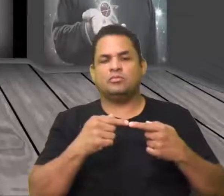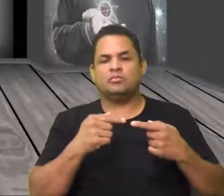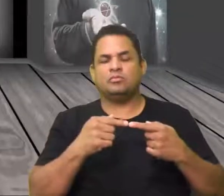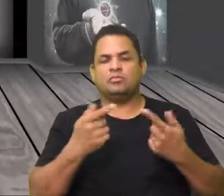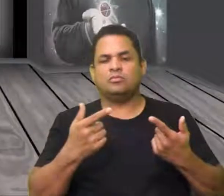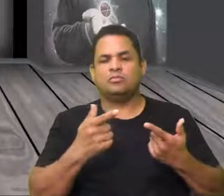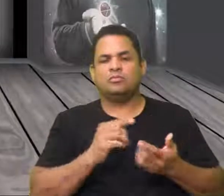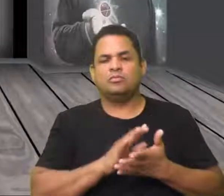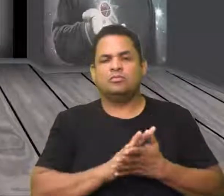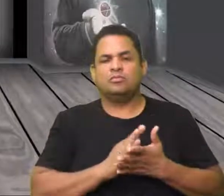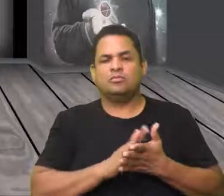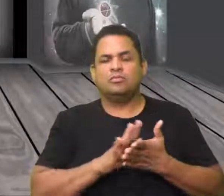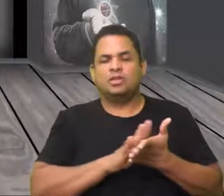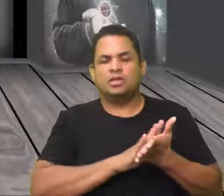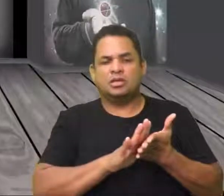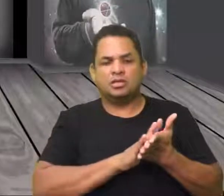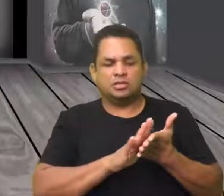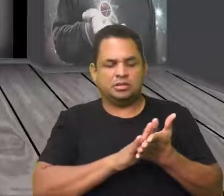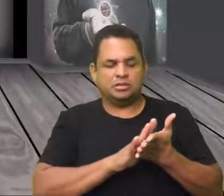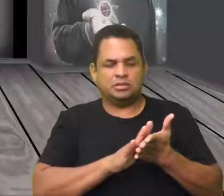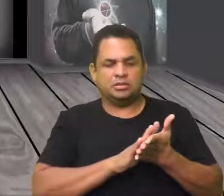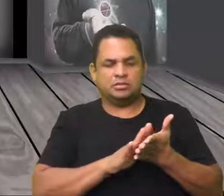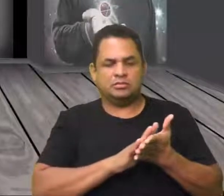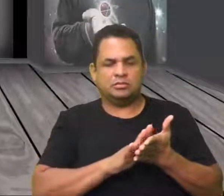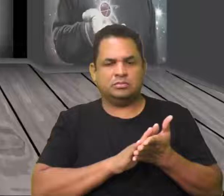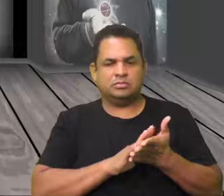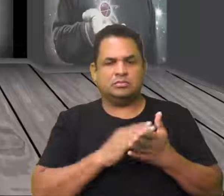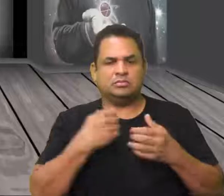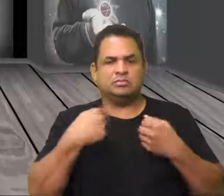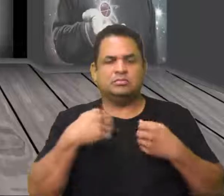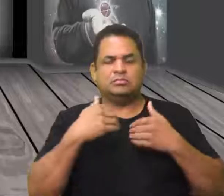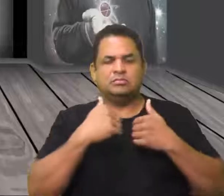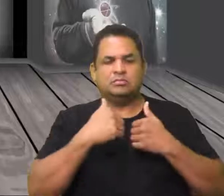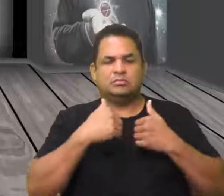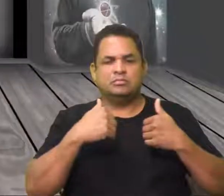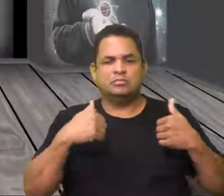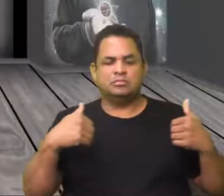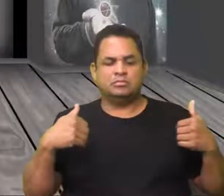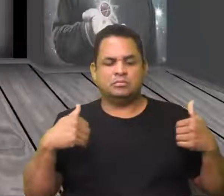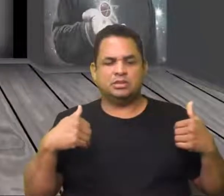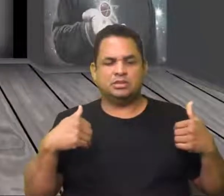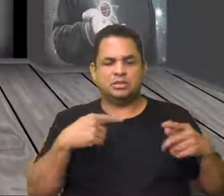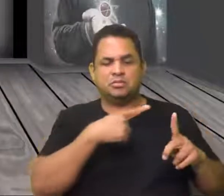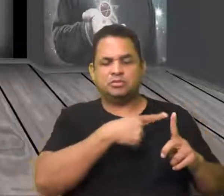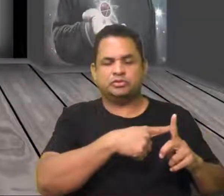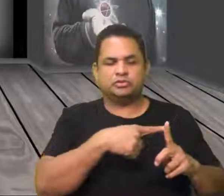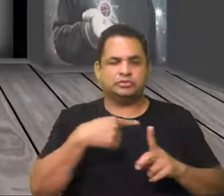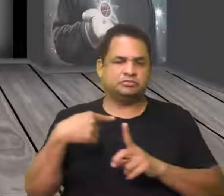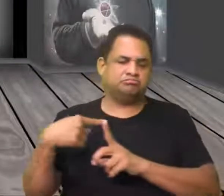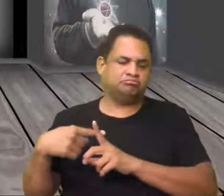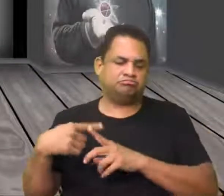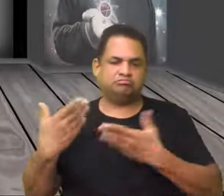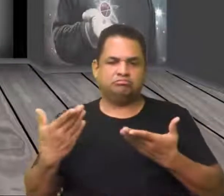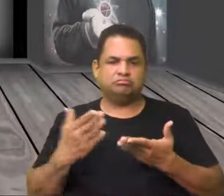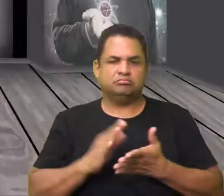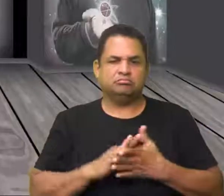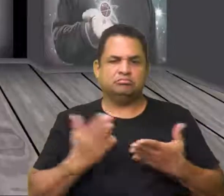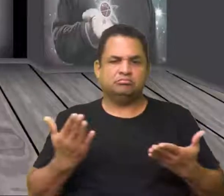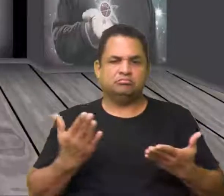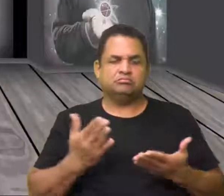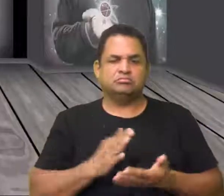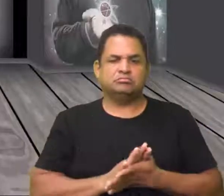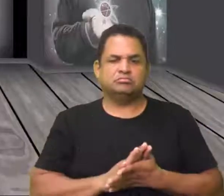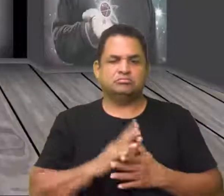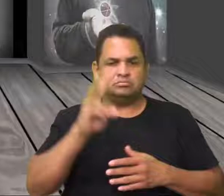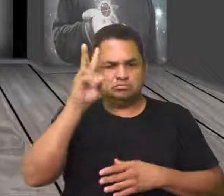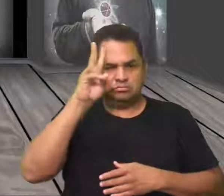processo de esfregar, atrito, tem que separar cargas, e não tem como ser igual. Só no contato, lembra que o contato